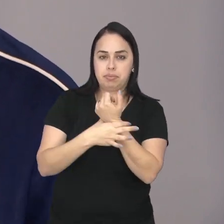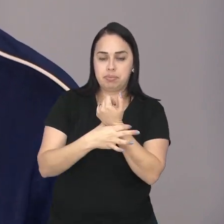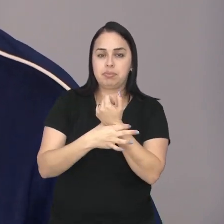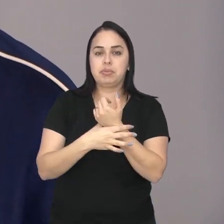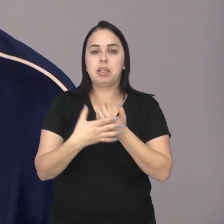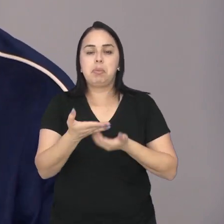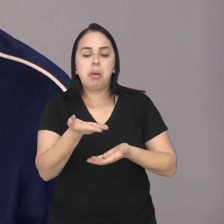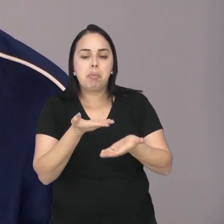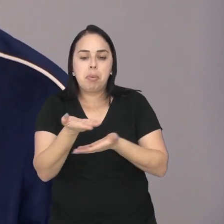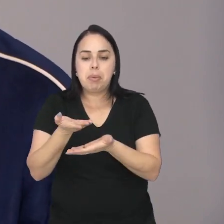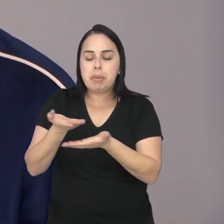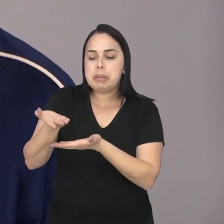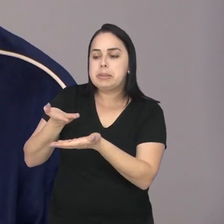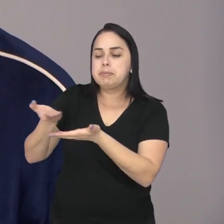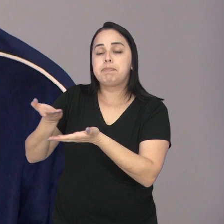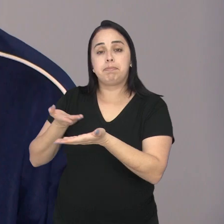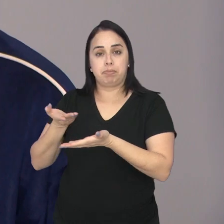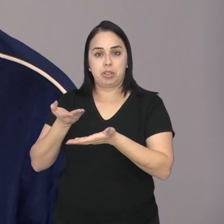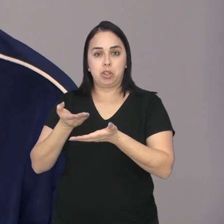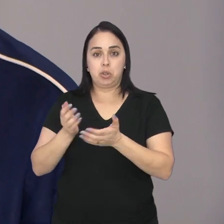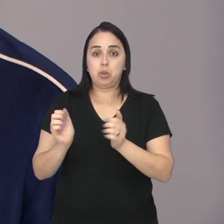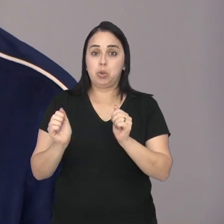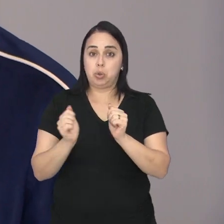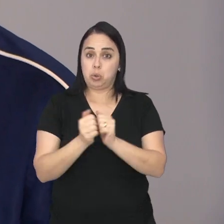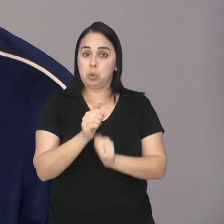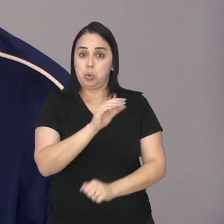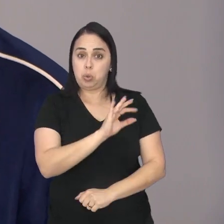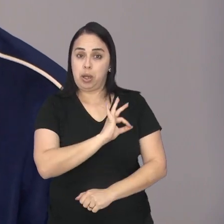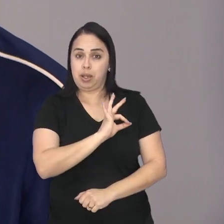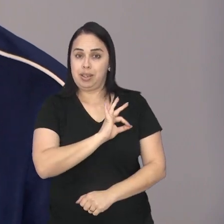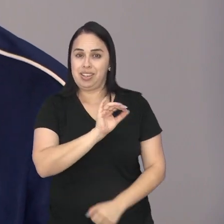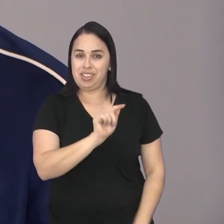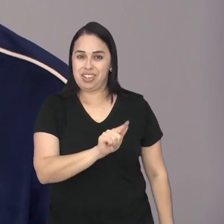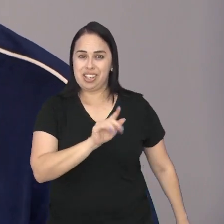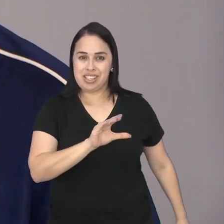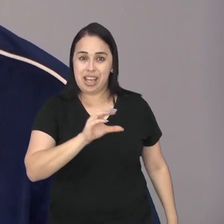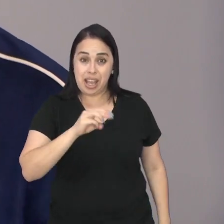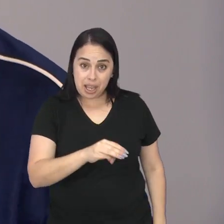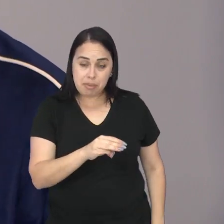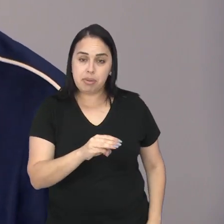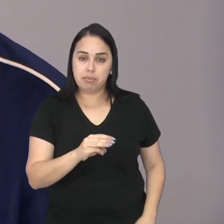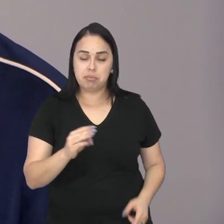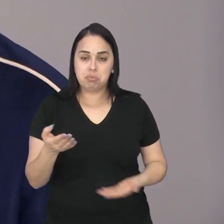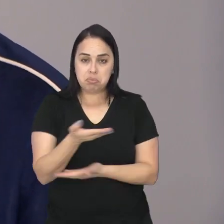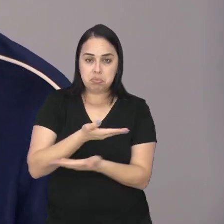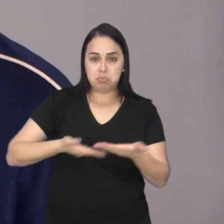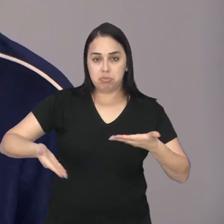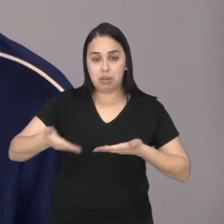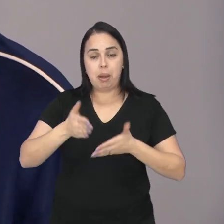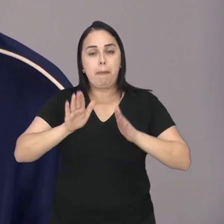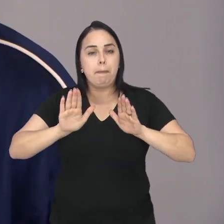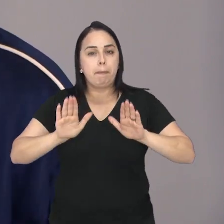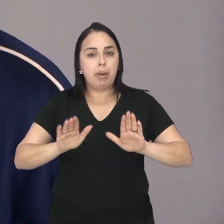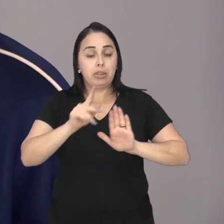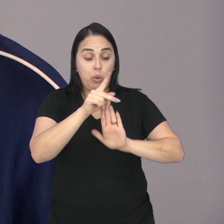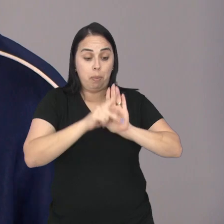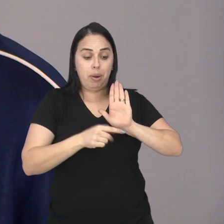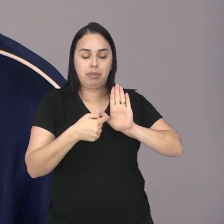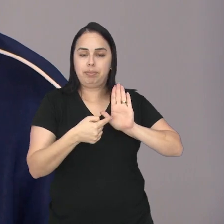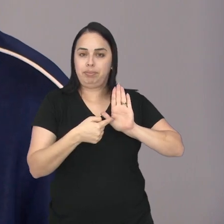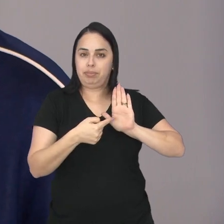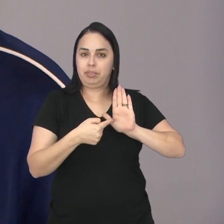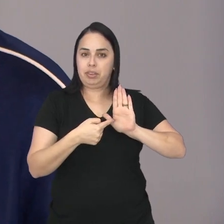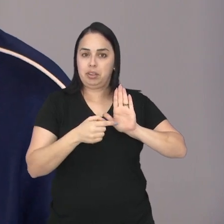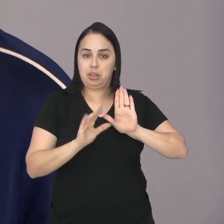na conversa no diálogo inclusive com as nossas gcms e outras forças de segurança com esse